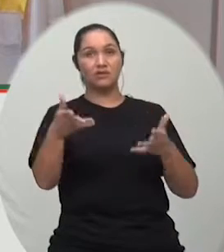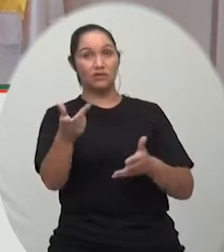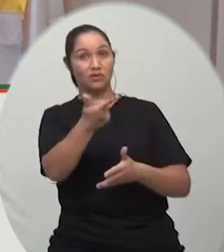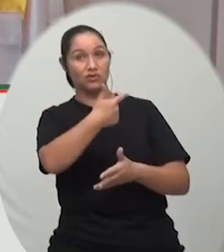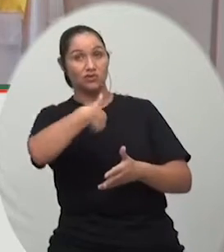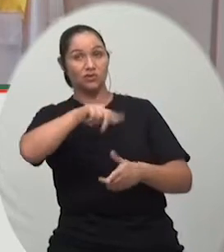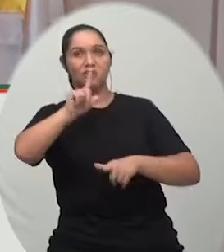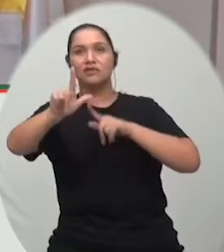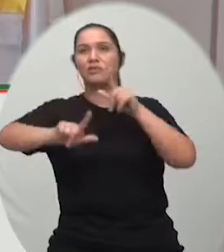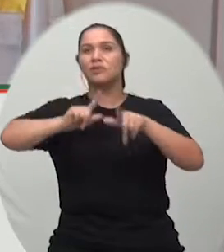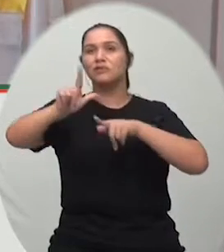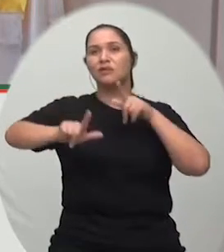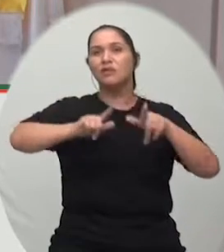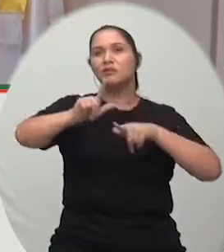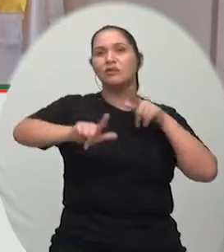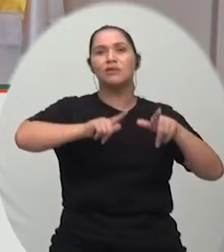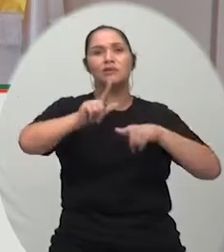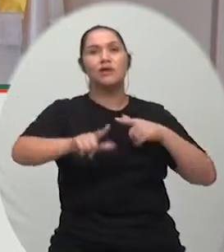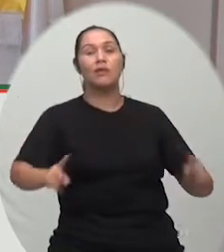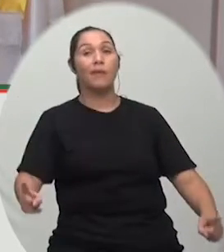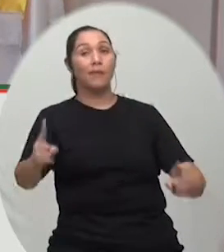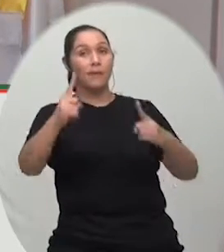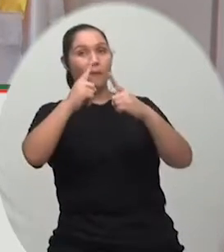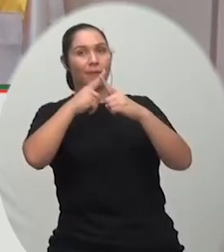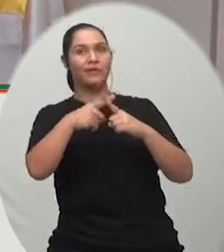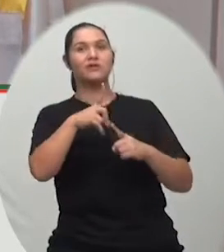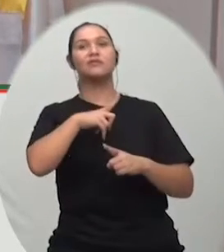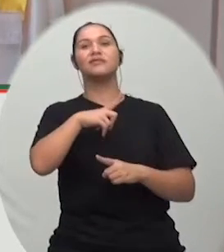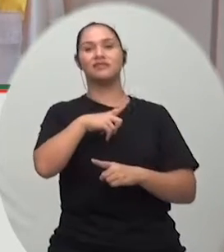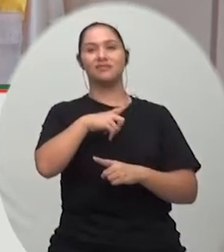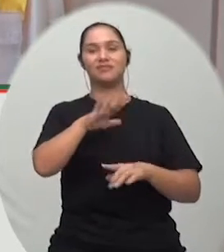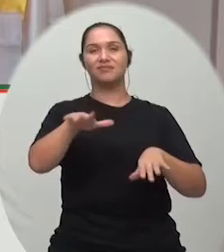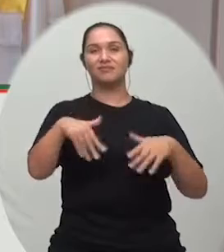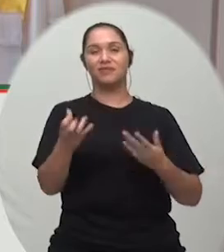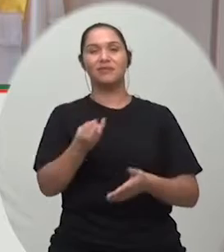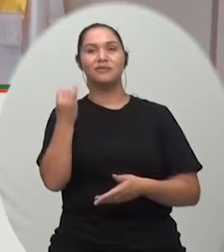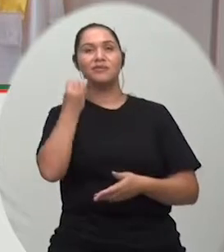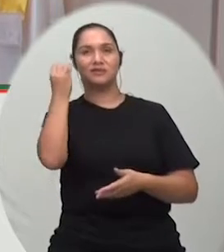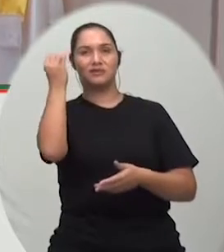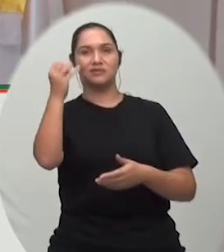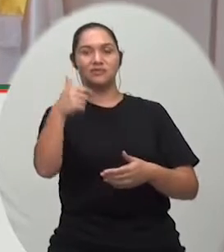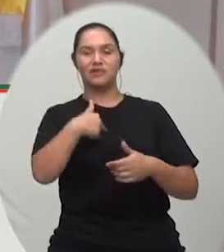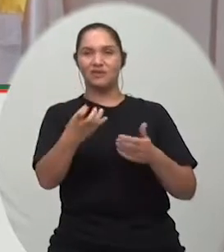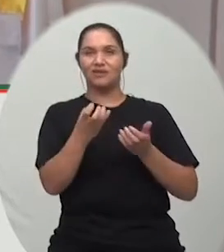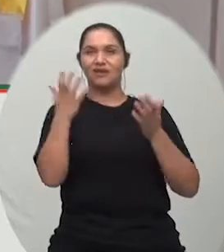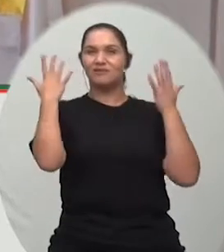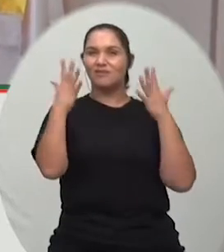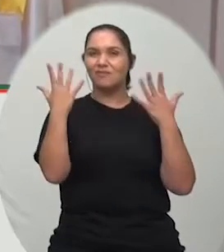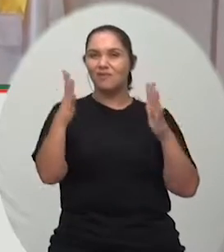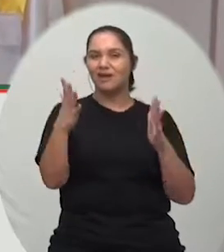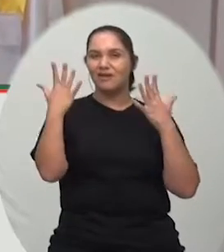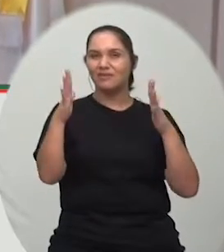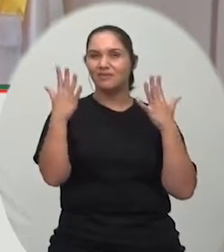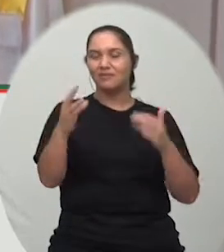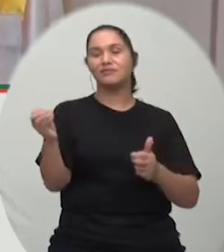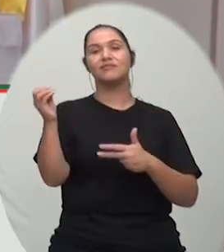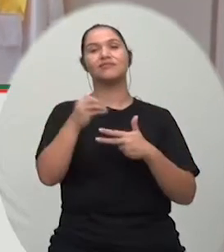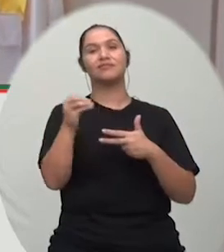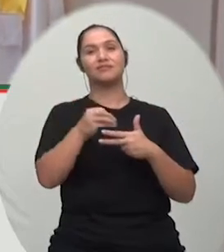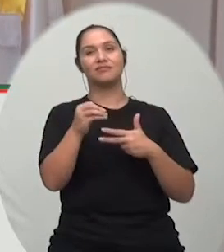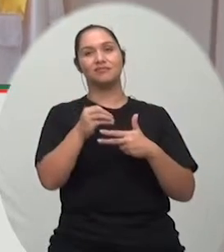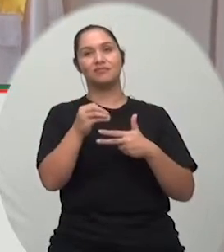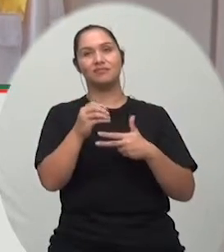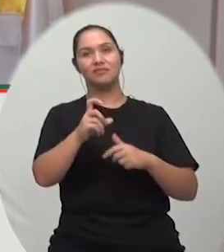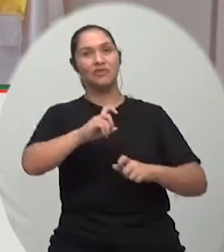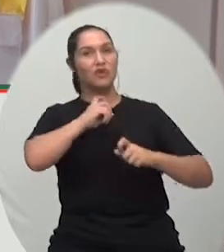trabalho sendo competitivo. Isso é o que importa. Então, eu parabenizo a UNESC e não tenha